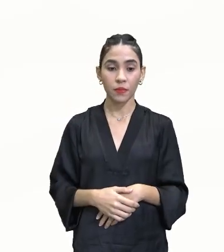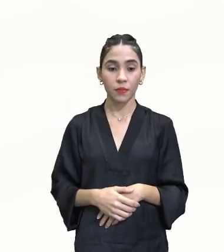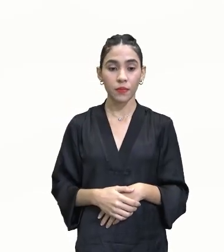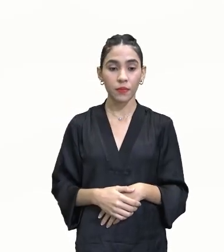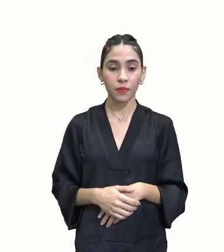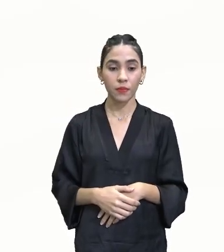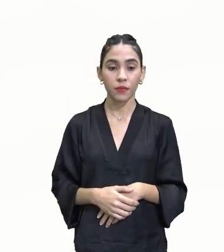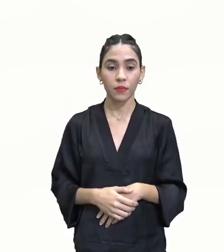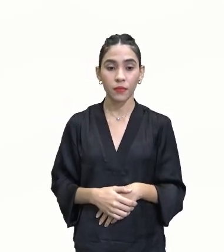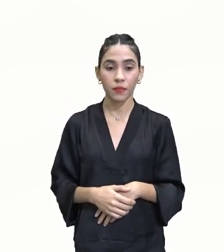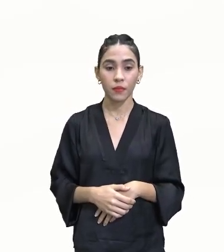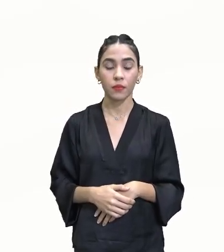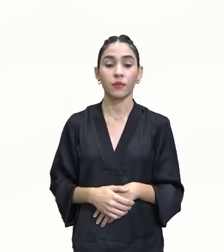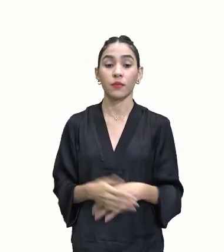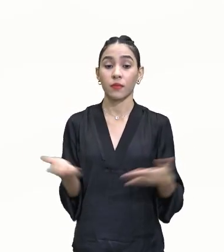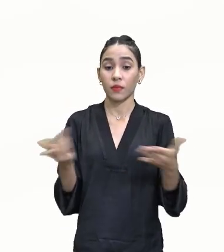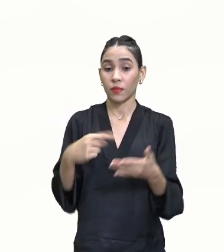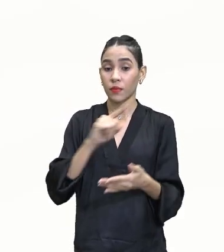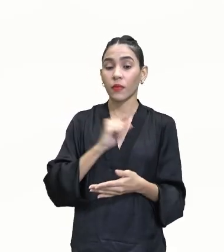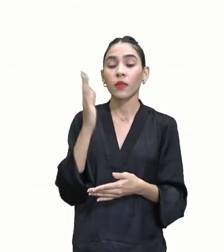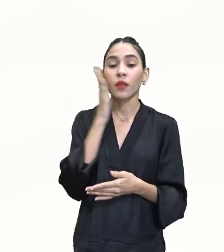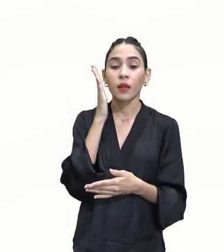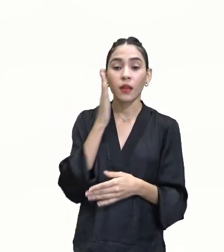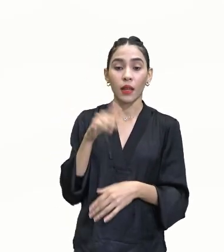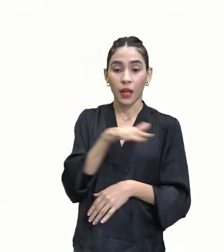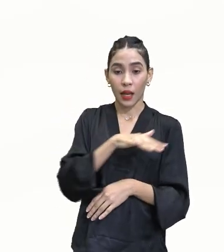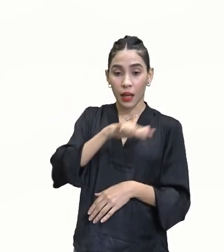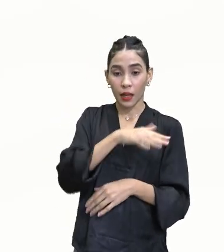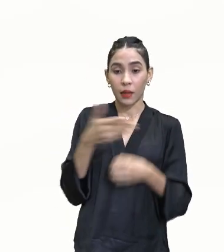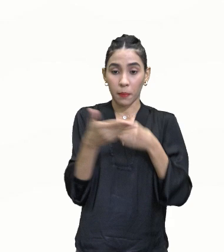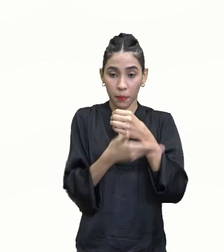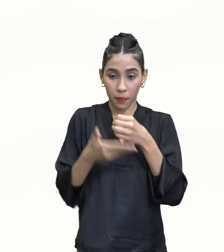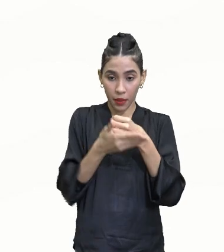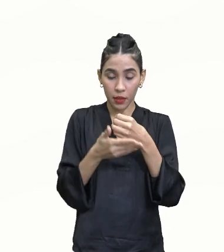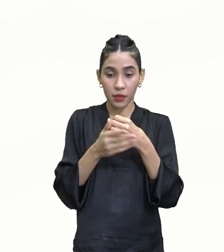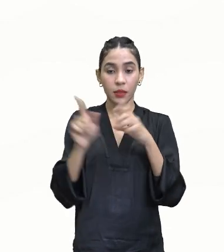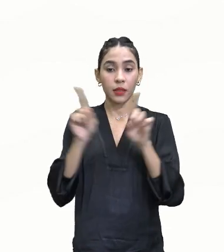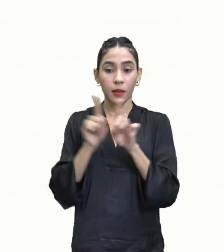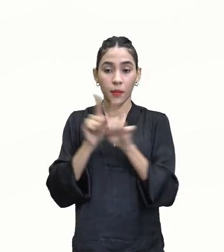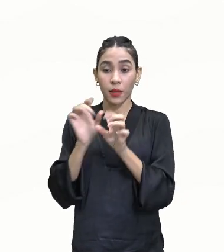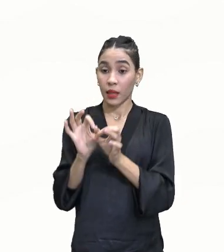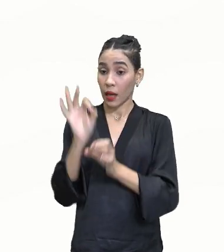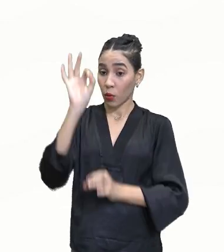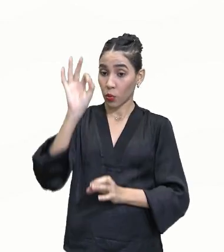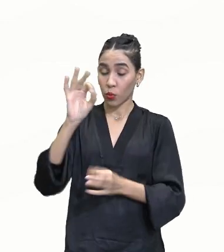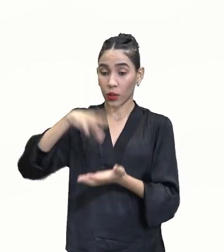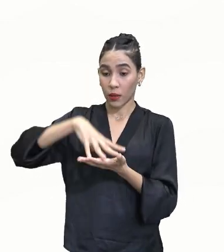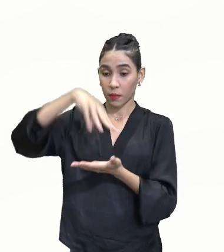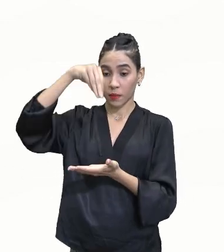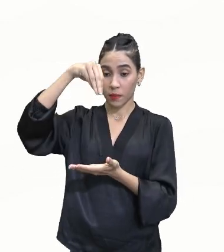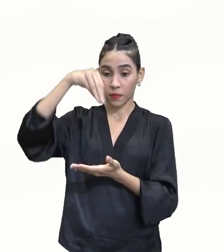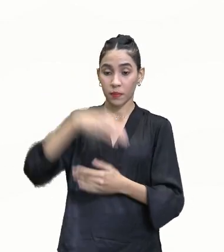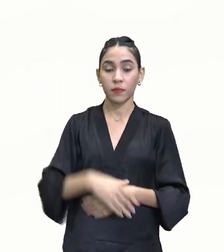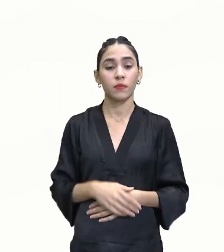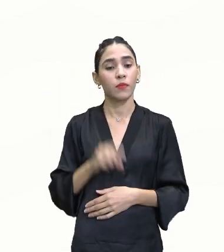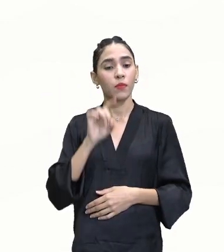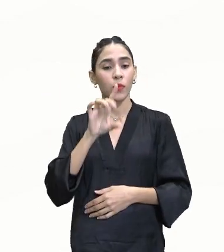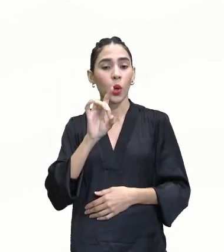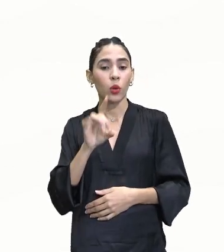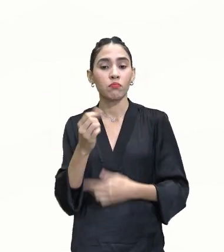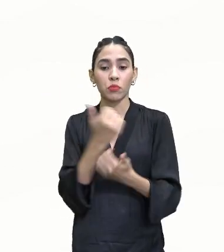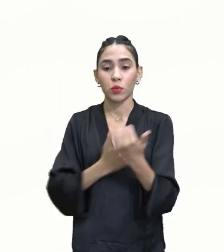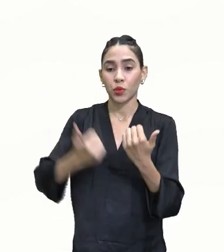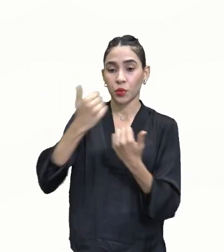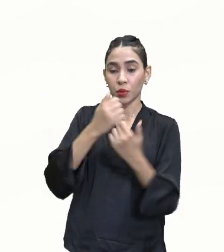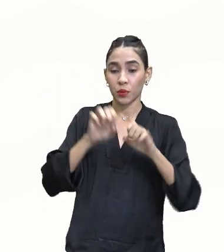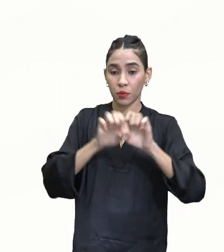cartela? Agora que já sabemos a área da base e a altura da pirâmide, basta substituir